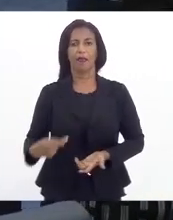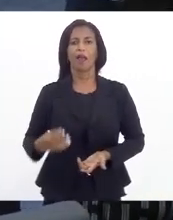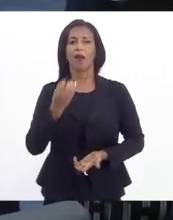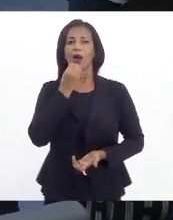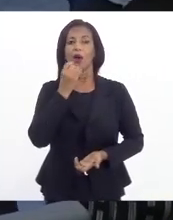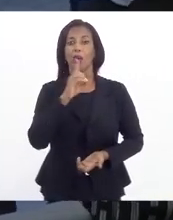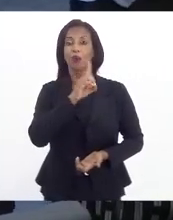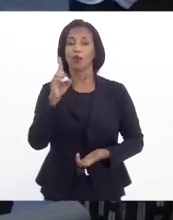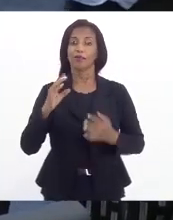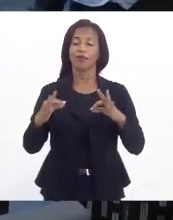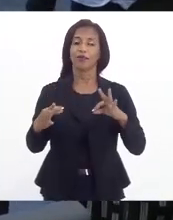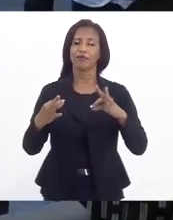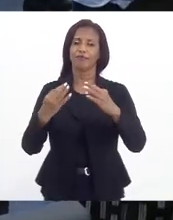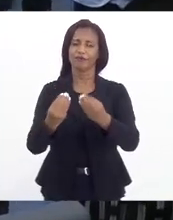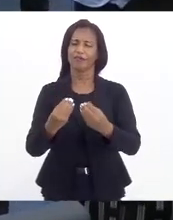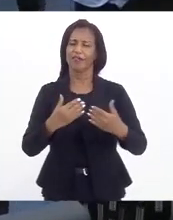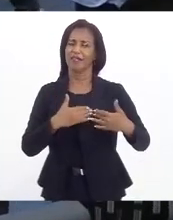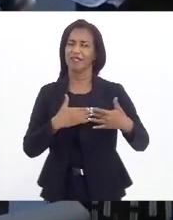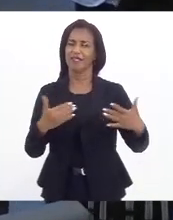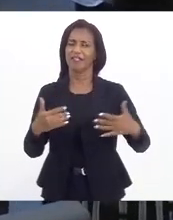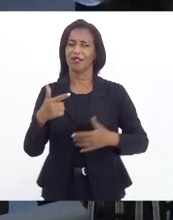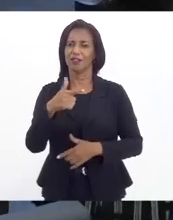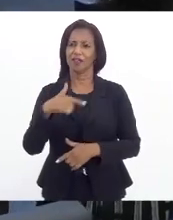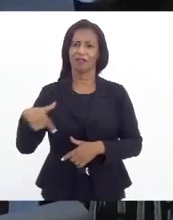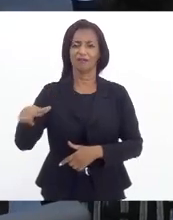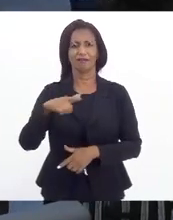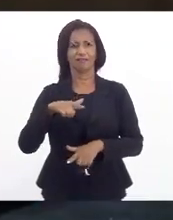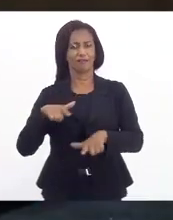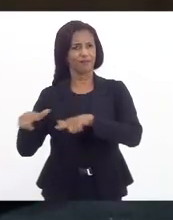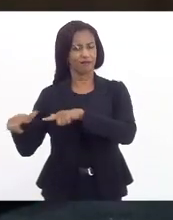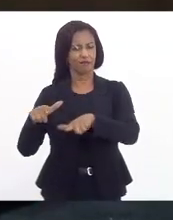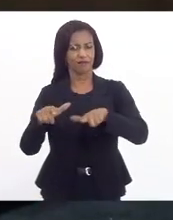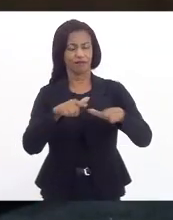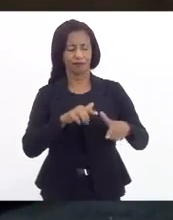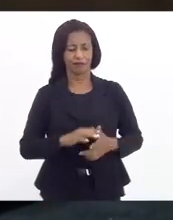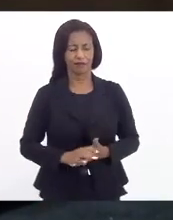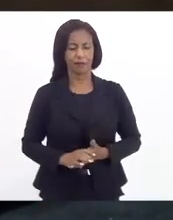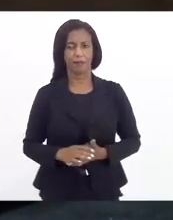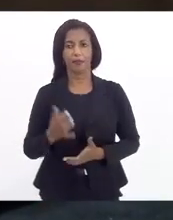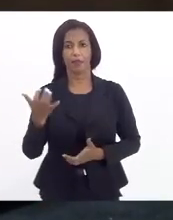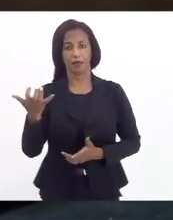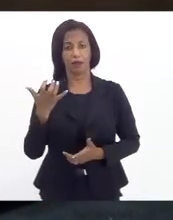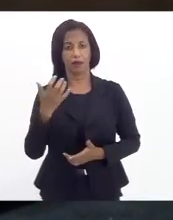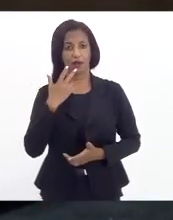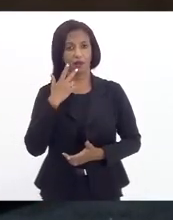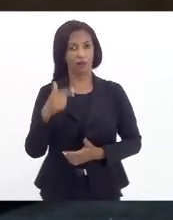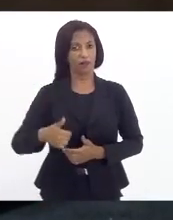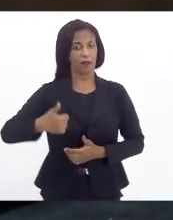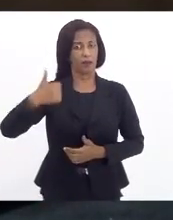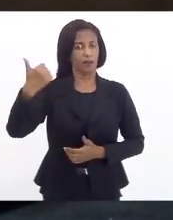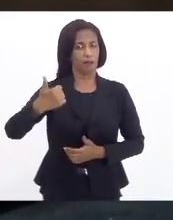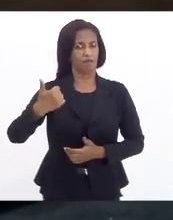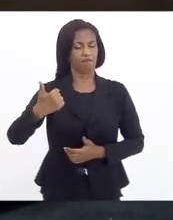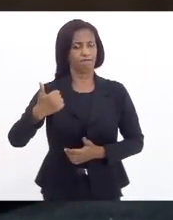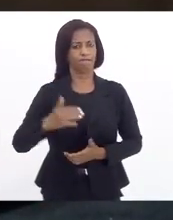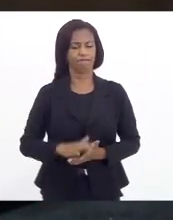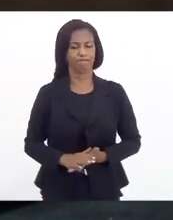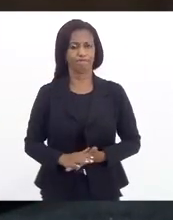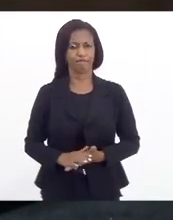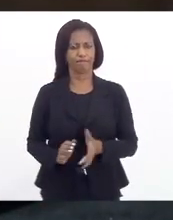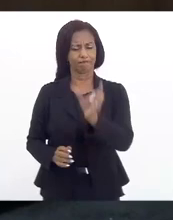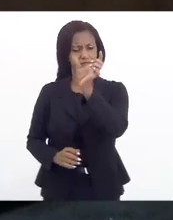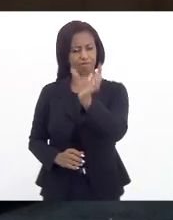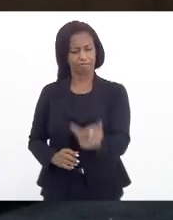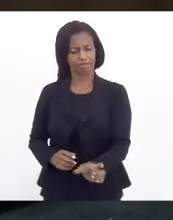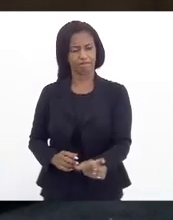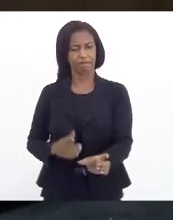todas e todos. saudar os nossos servidores. Eu quero registrar aqui, em primeiro lugar, o gesto de V. Exª